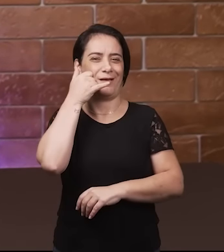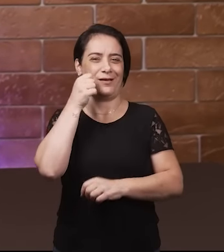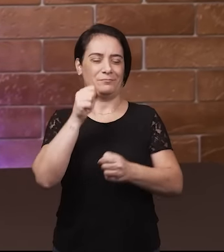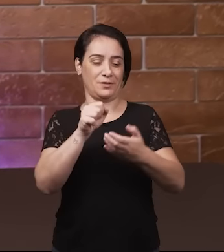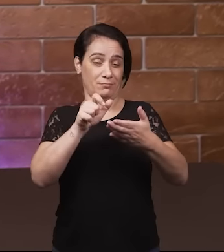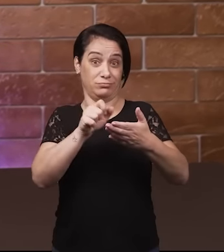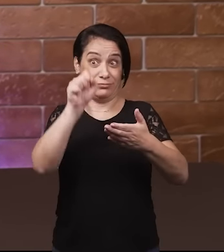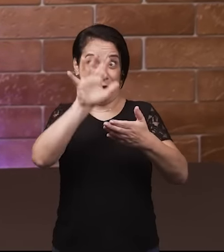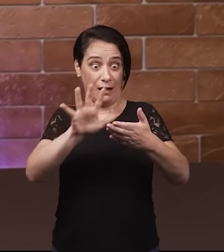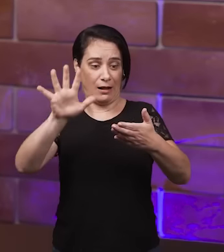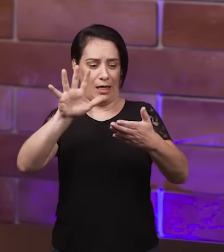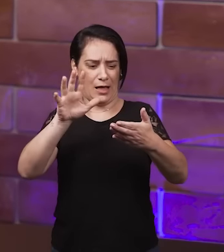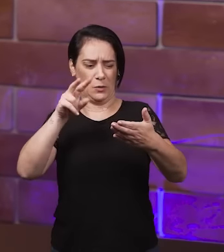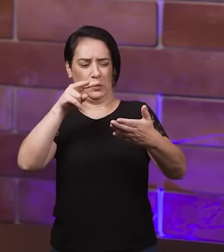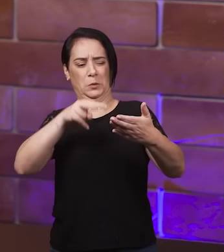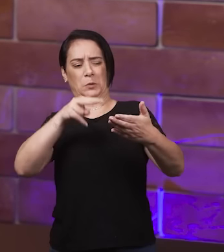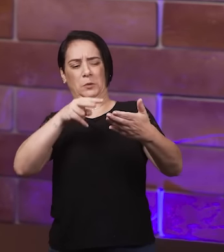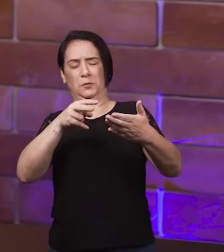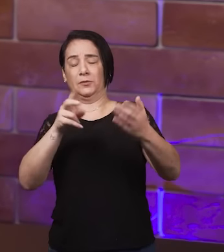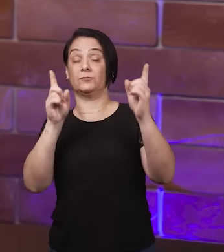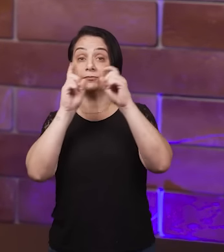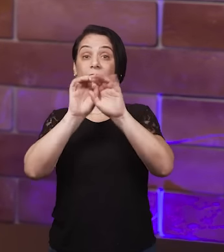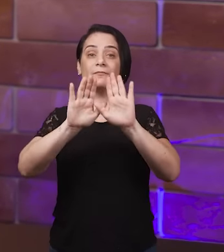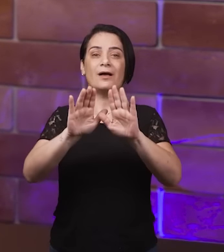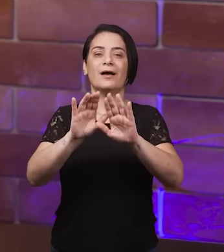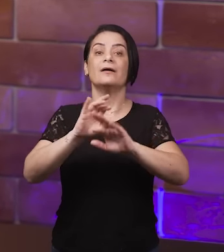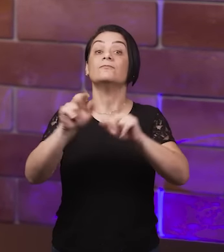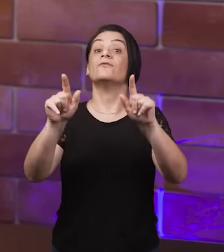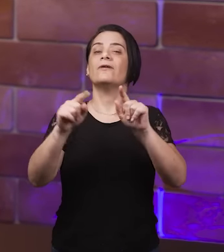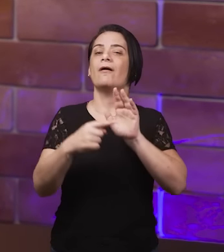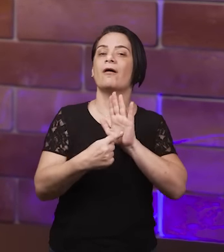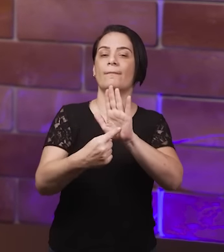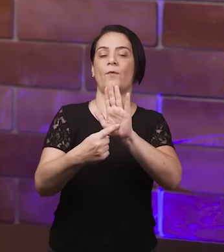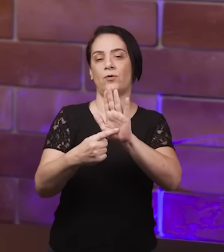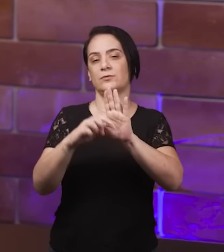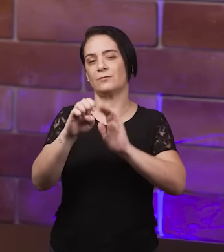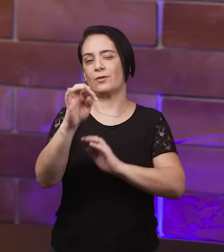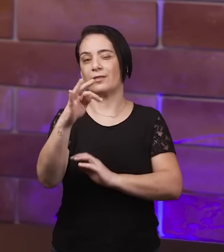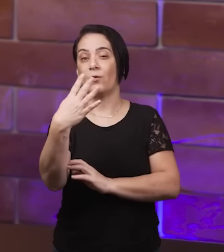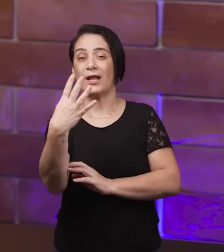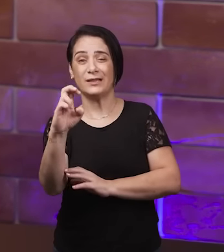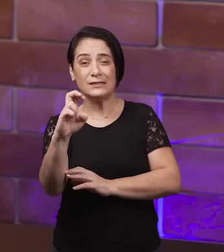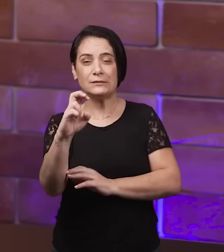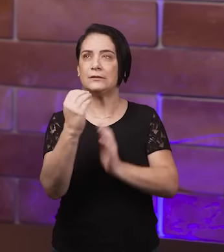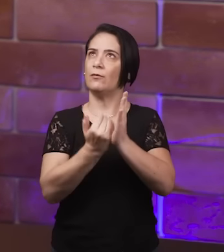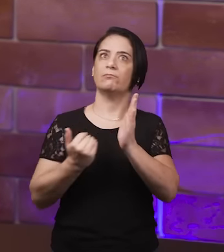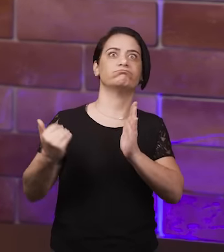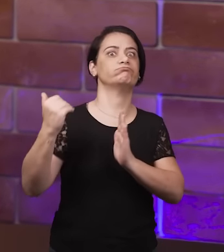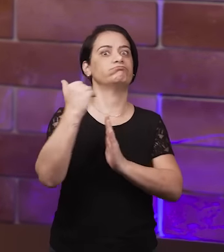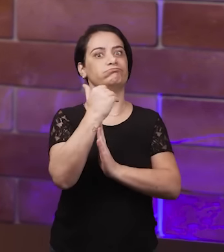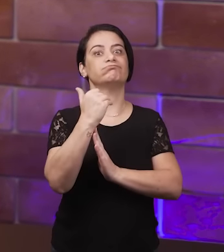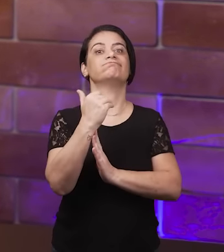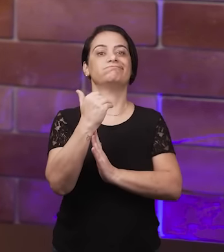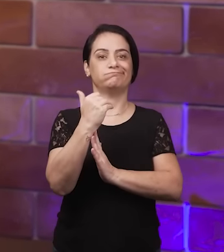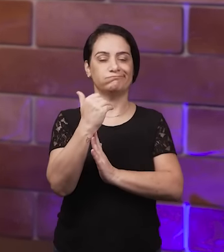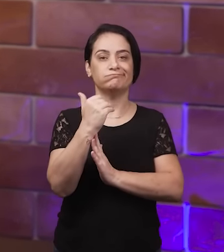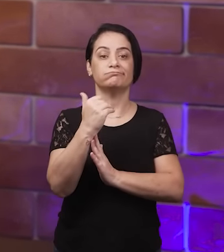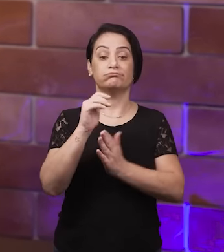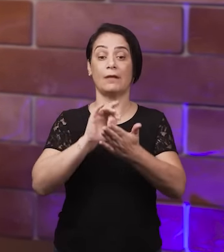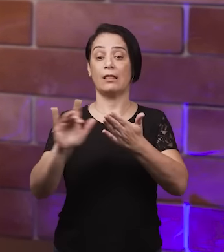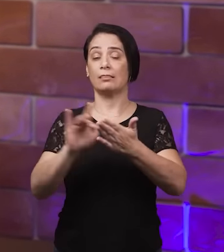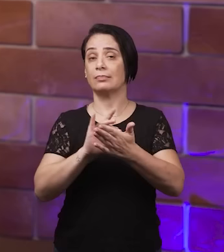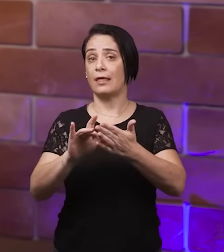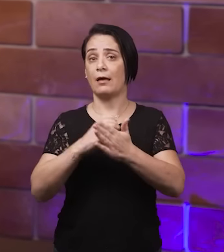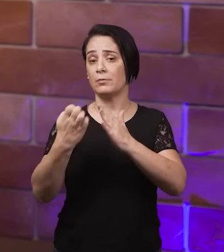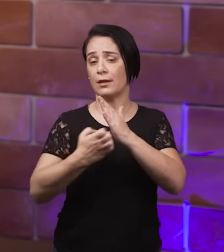em ambientes mais claros. Mas agora eu vou te mostrar um diferencial que eleva o ET-45 a outro patamar. Ele é